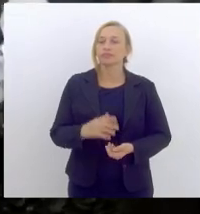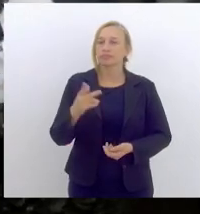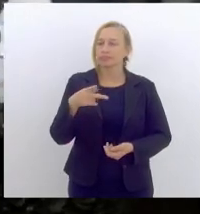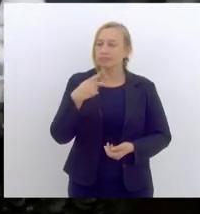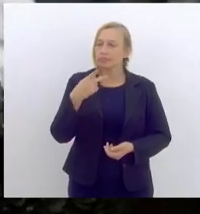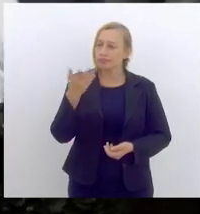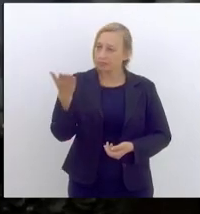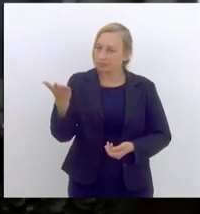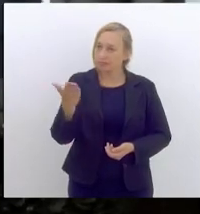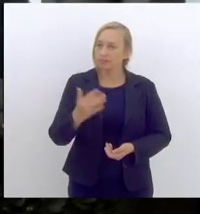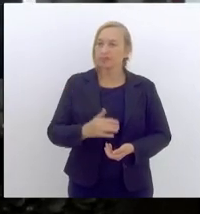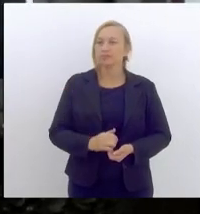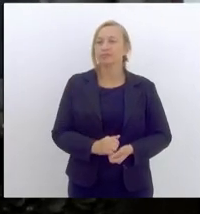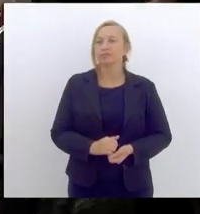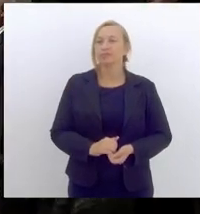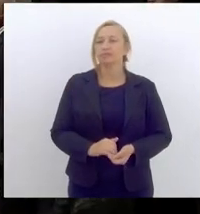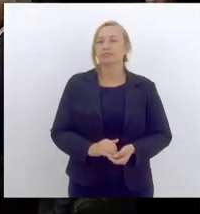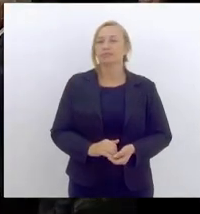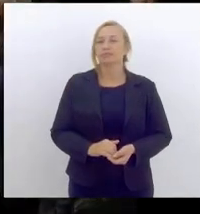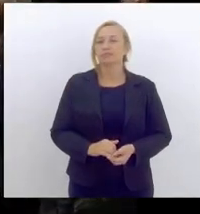pronunciamento.